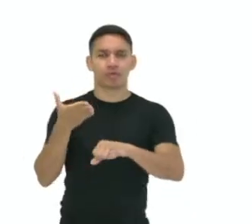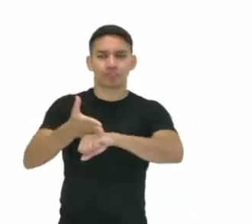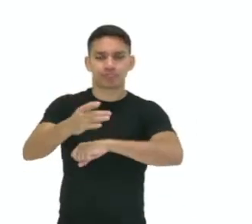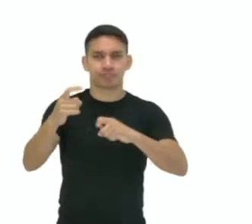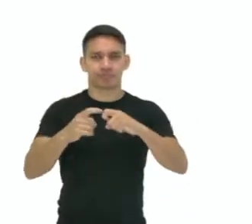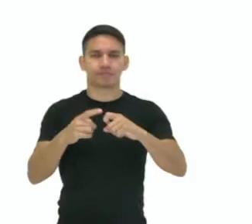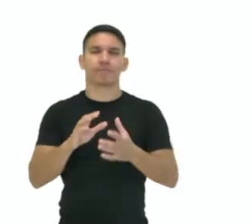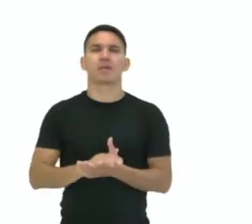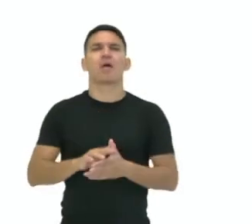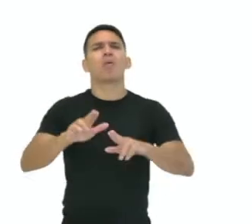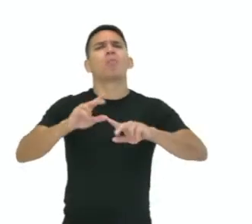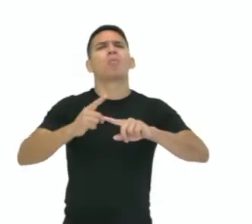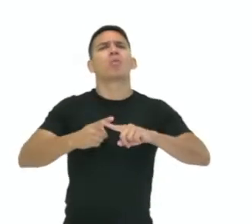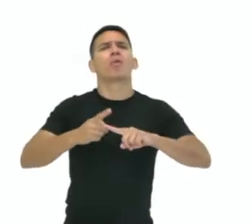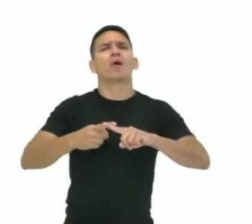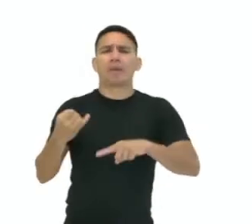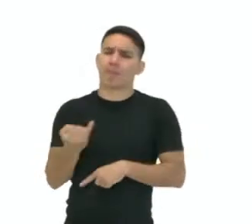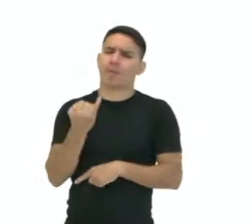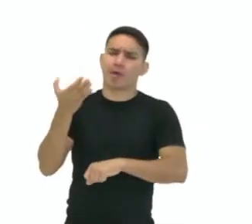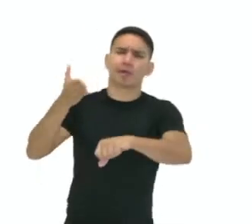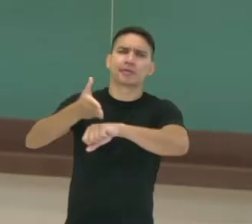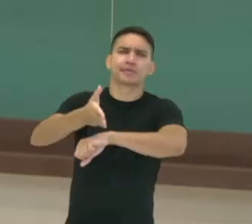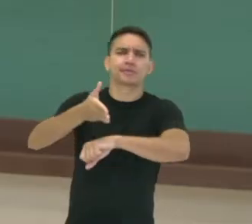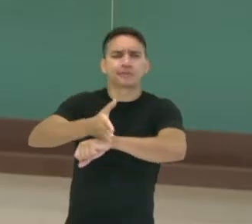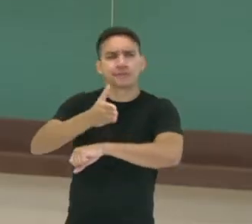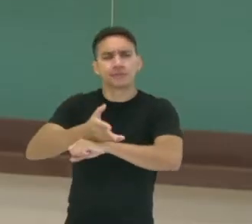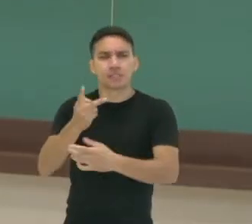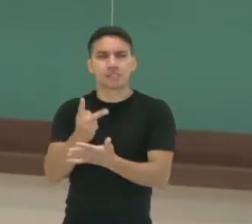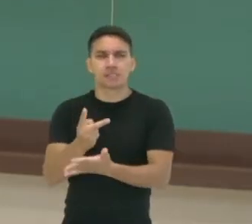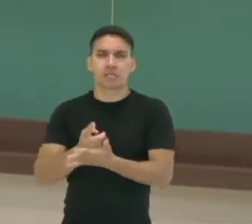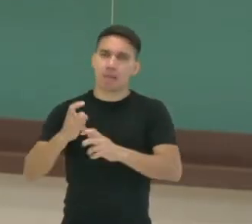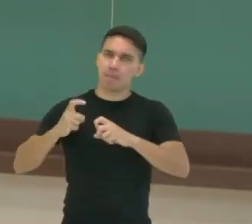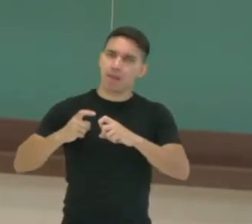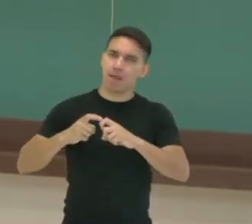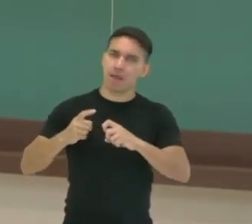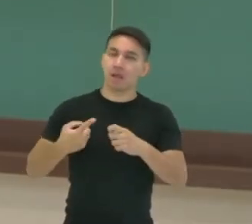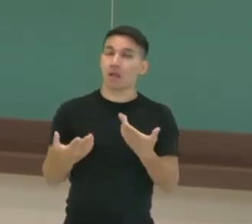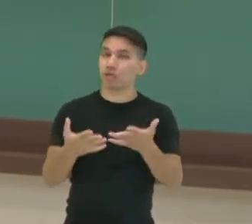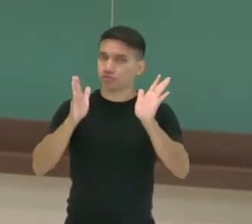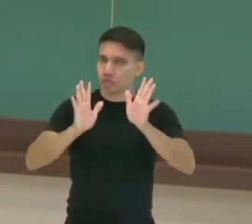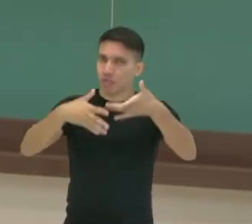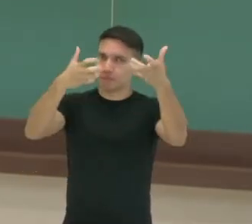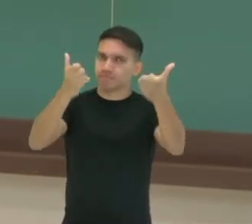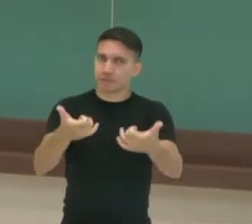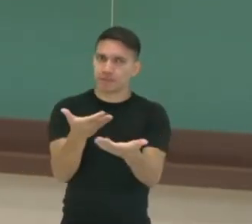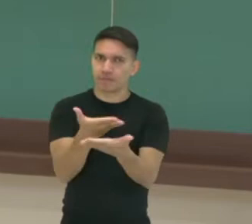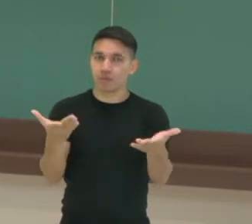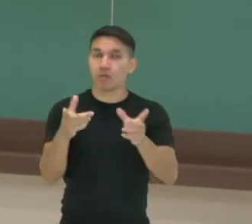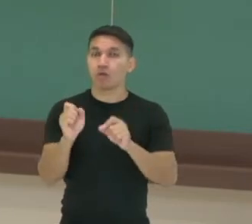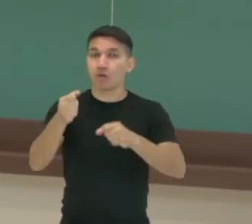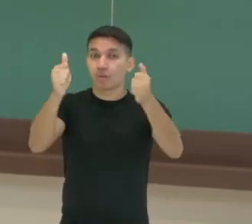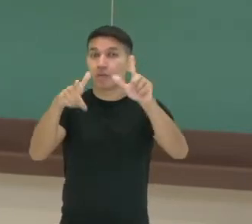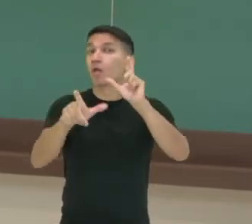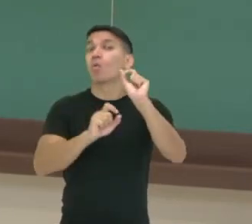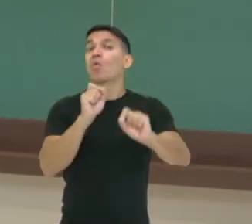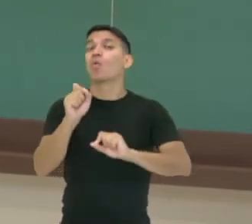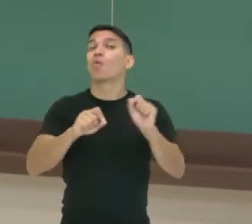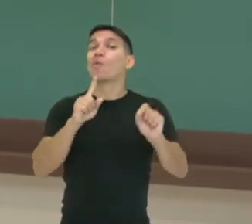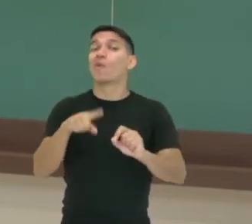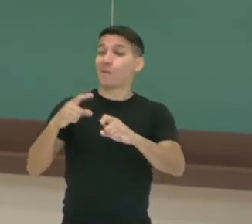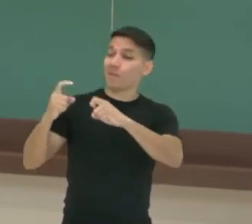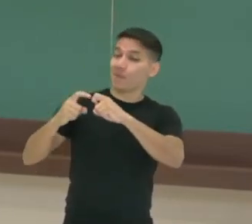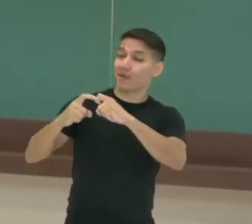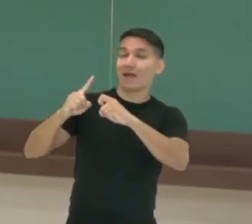da visita regular ao pediatra? Então, meio que eu já contei para você. Eu falei que o pediatra é aquele médico que